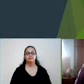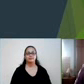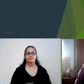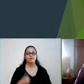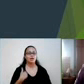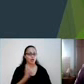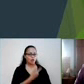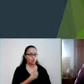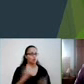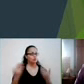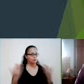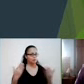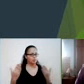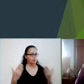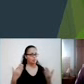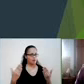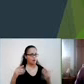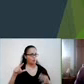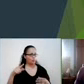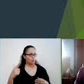Que a gente vai comparar o outro agora.